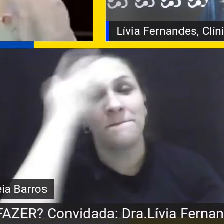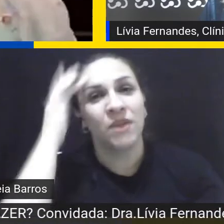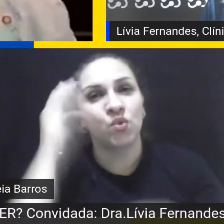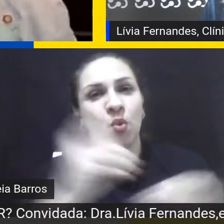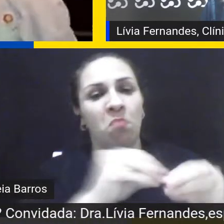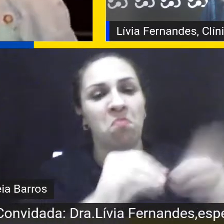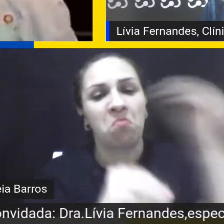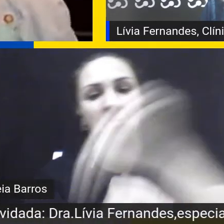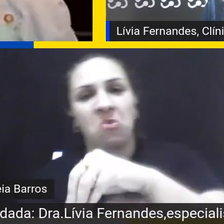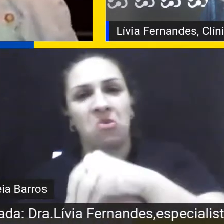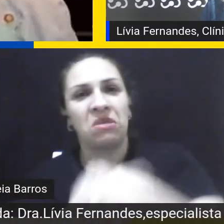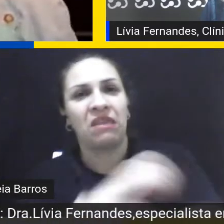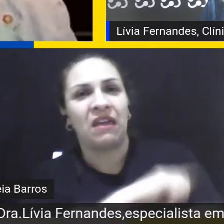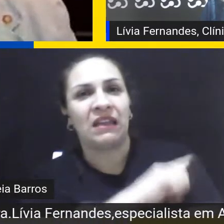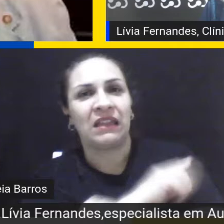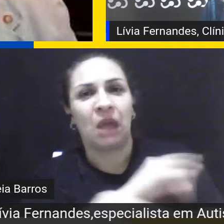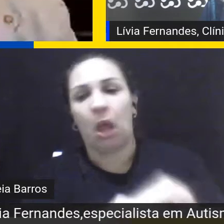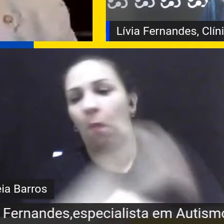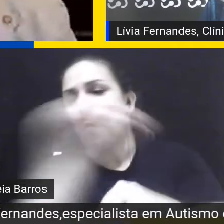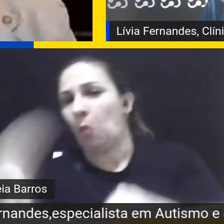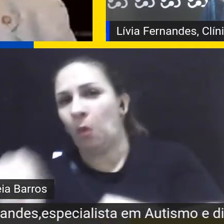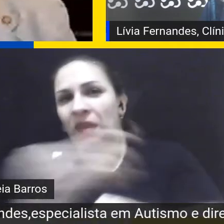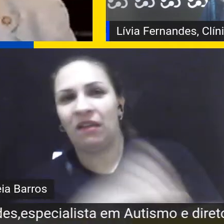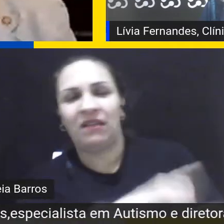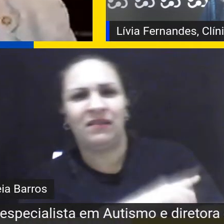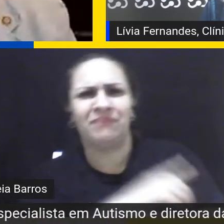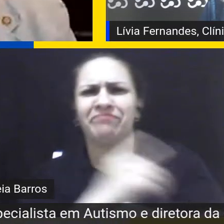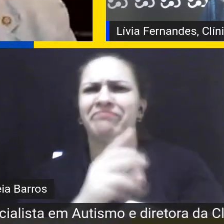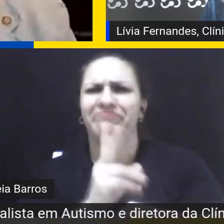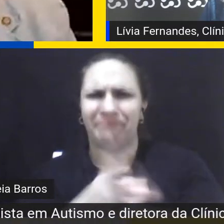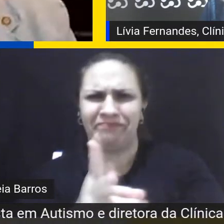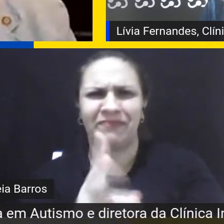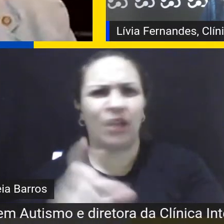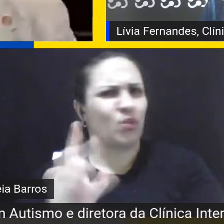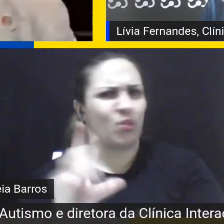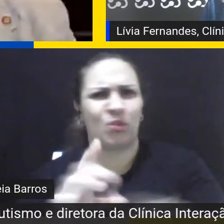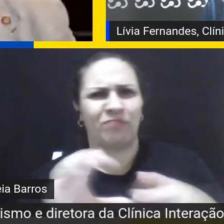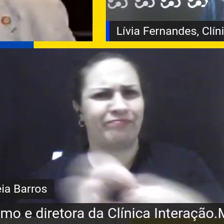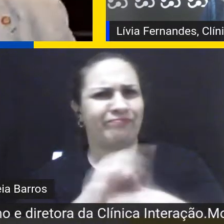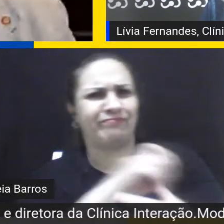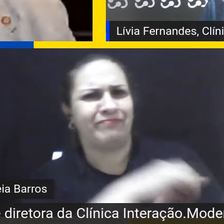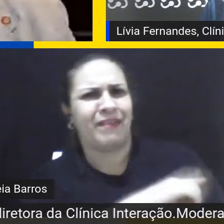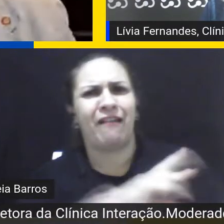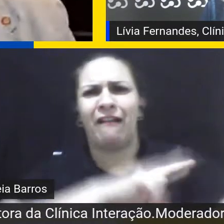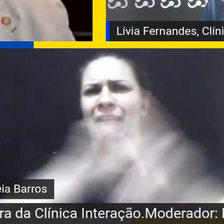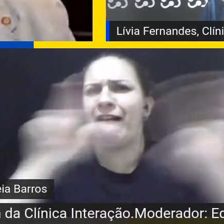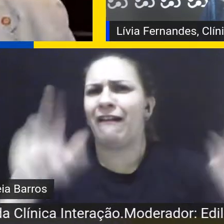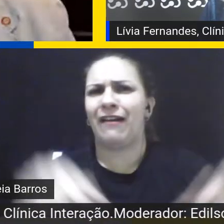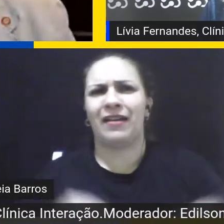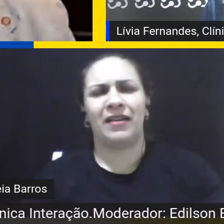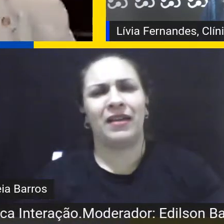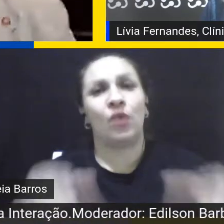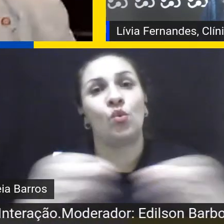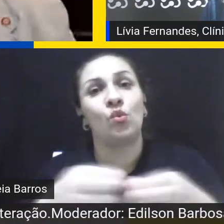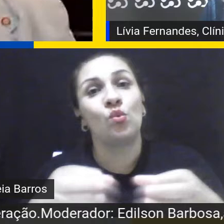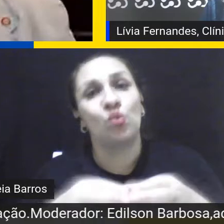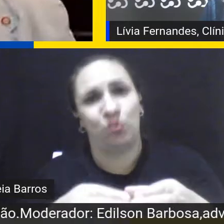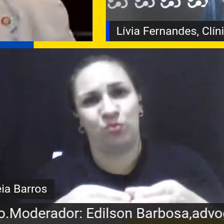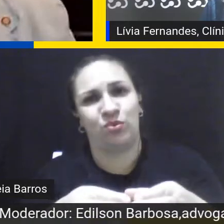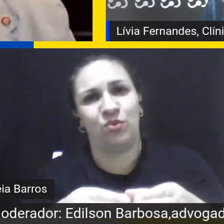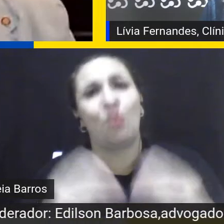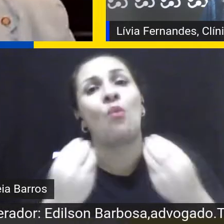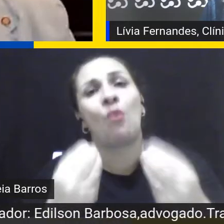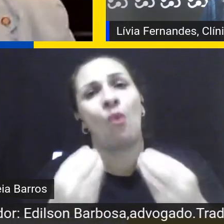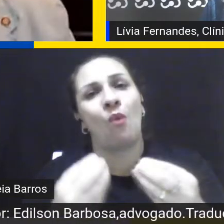para outra, e não é só na interação. São em várias clínicas, é a questão da equipe. Como é que vocês tentam